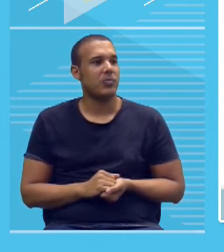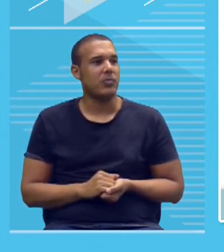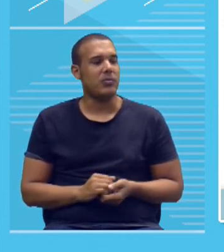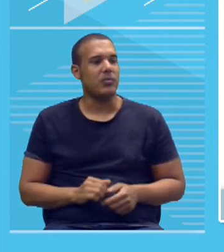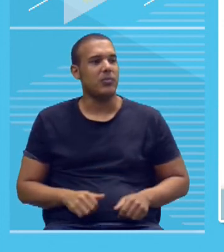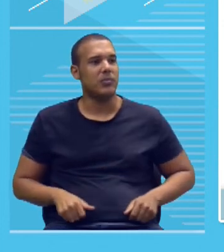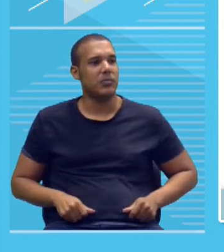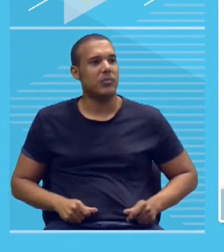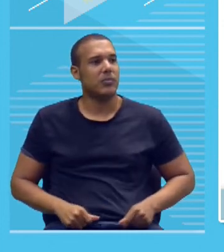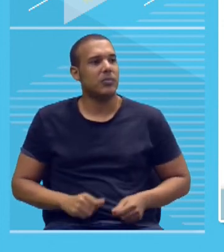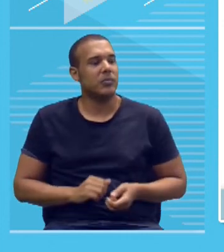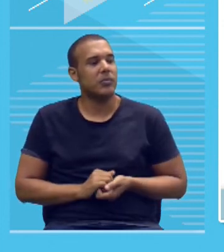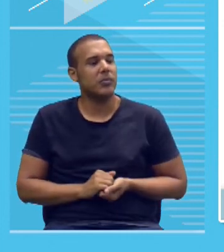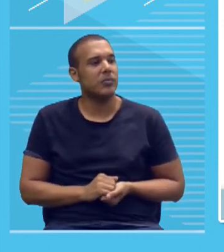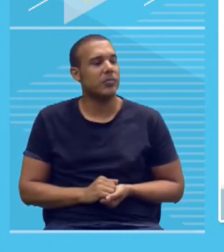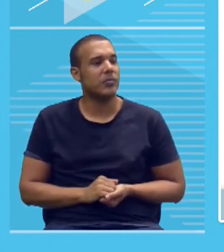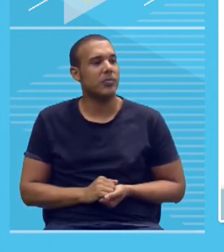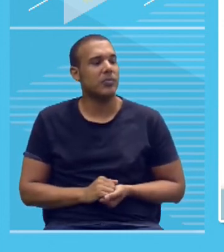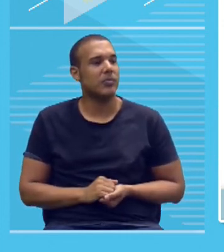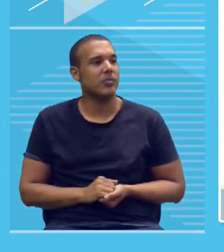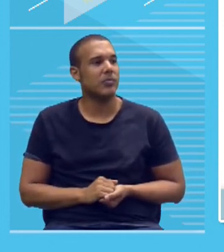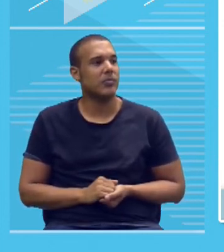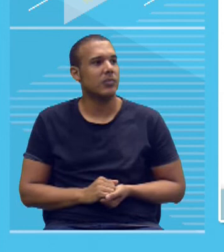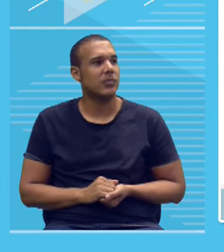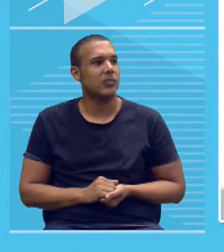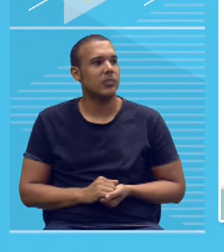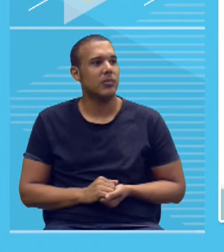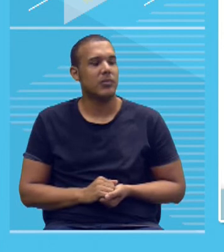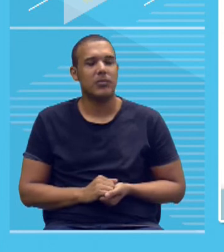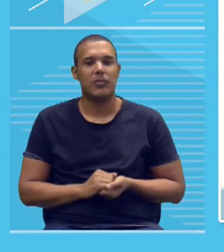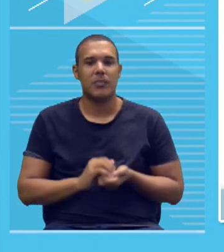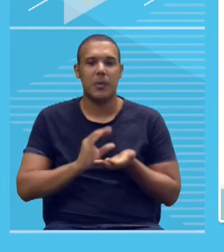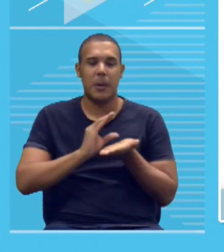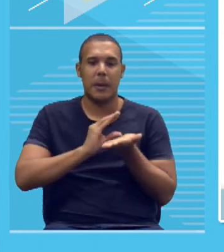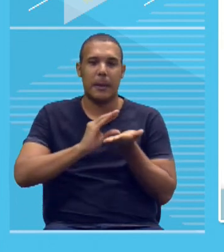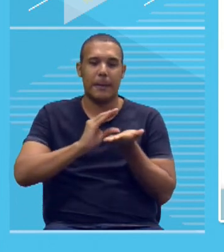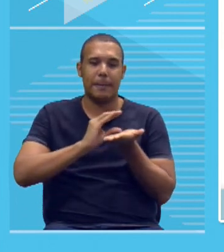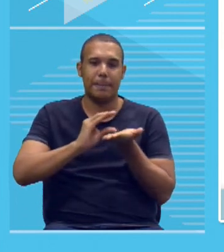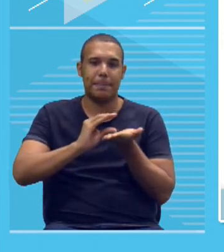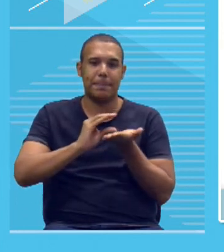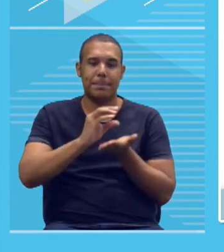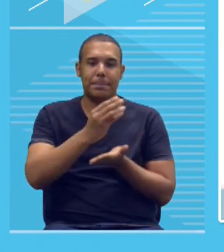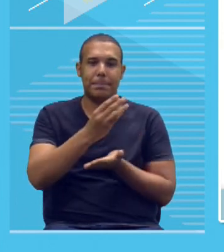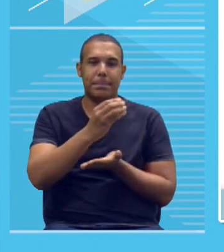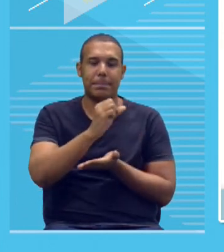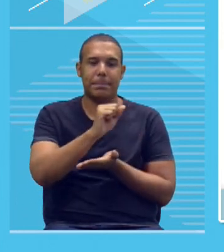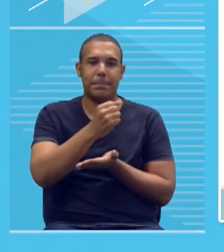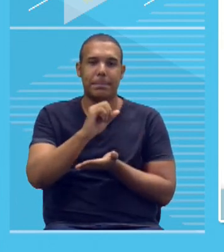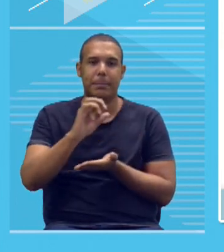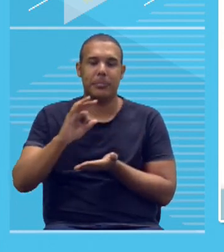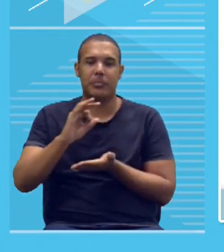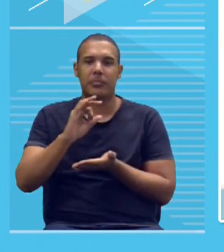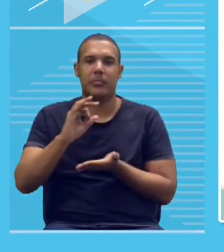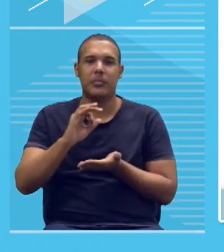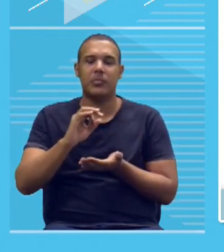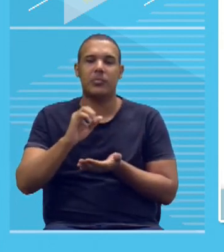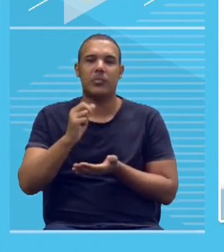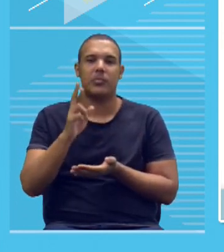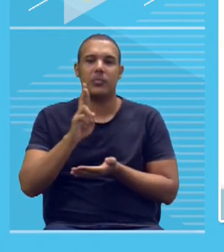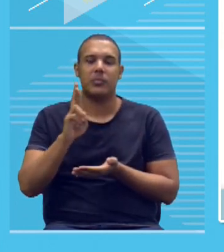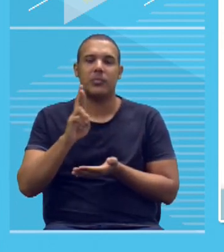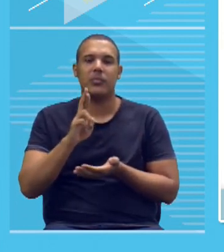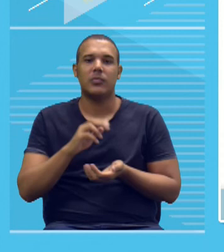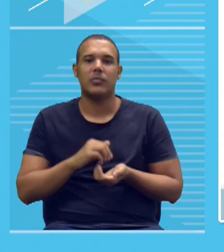o meu capital e eu tenho um capital de 800 reais e esse investimento r$ 800 foi